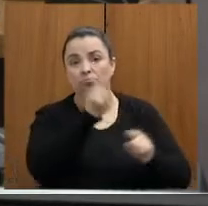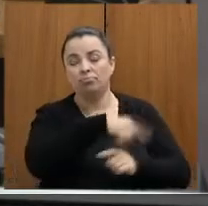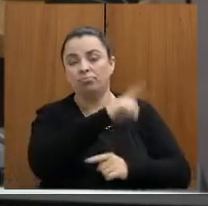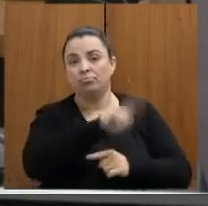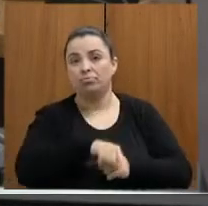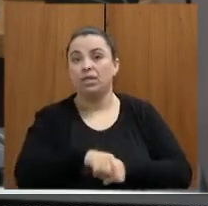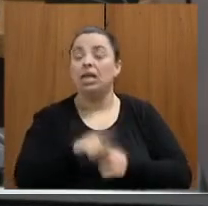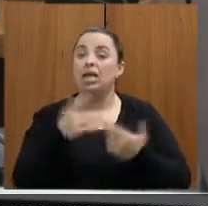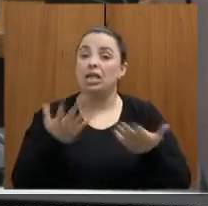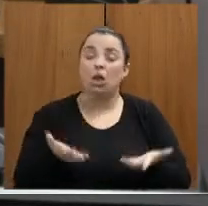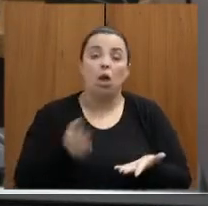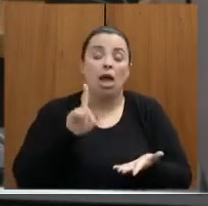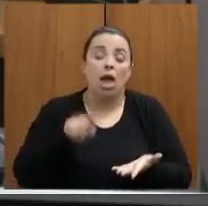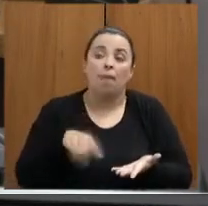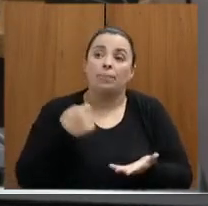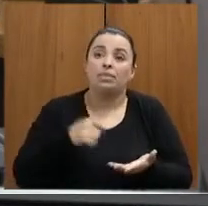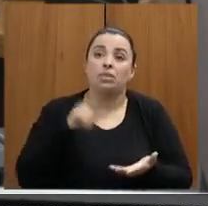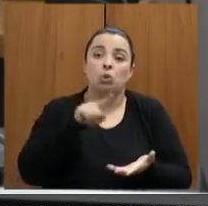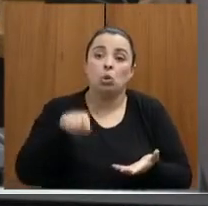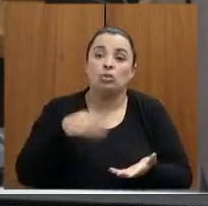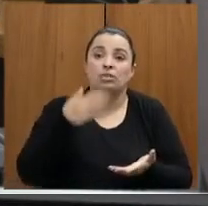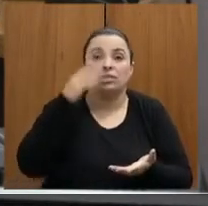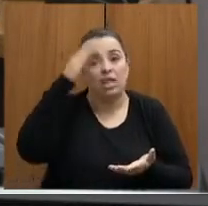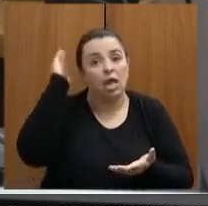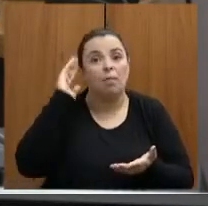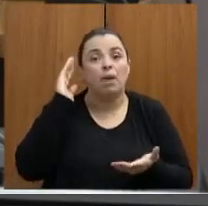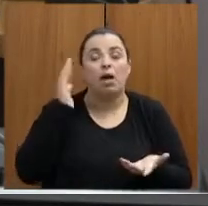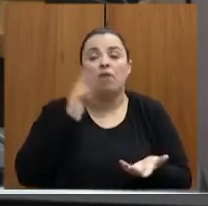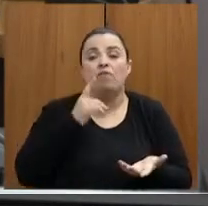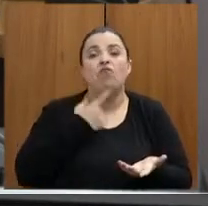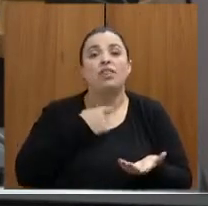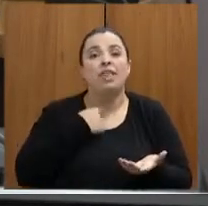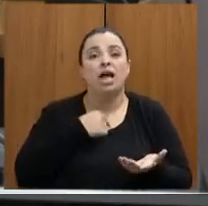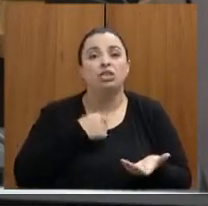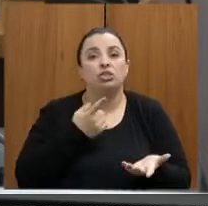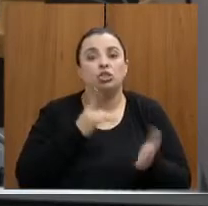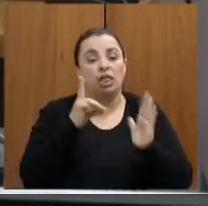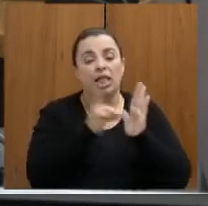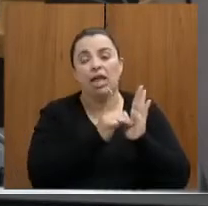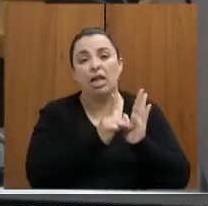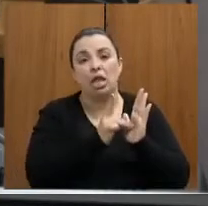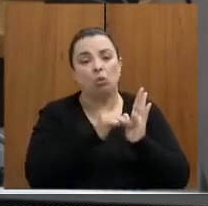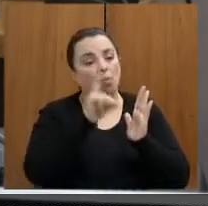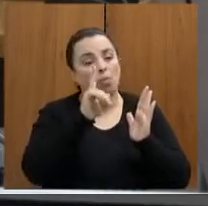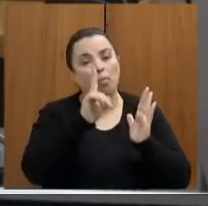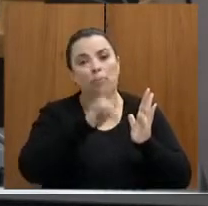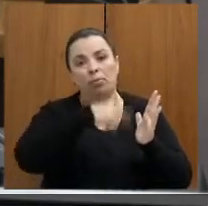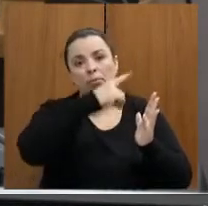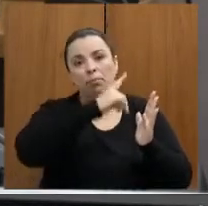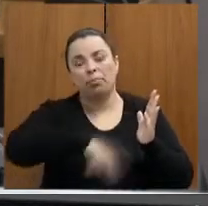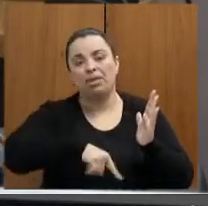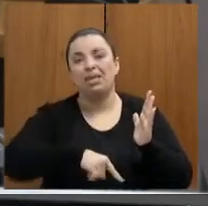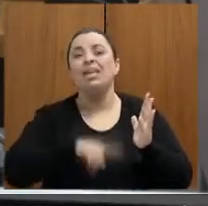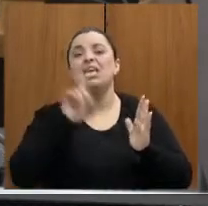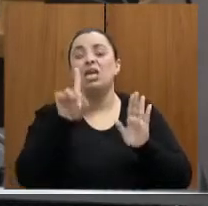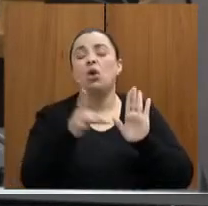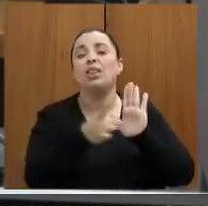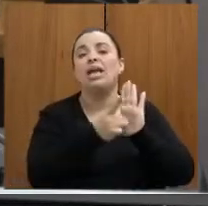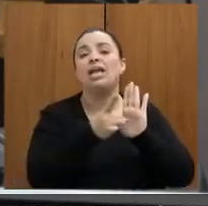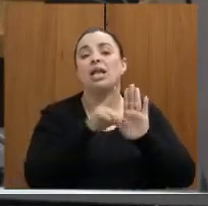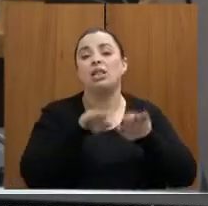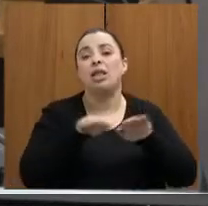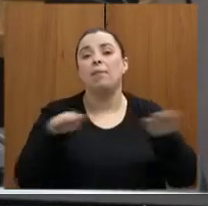exclusivamente da vontade do Zema de dar uma o e derrubar o Decreto que o Decreto da mesa de diálogo